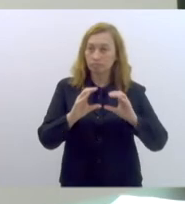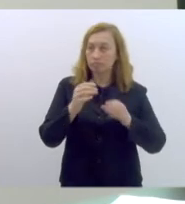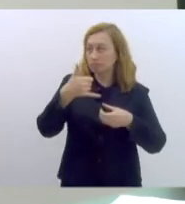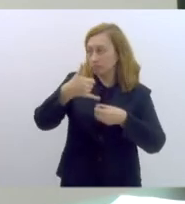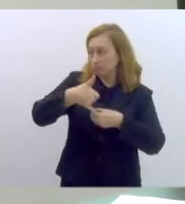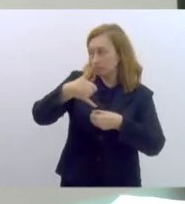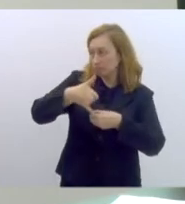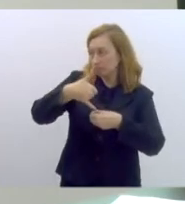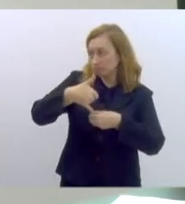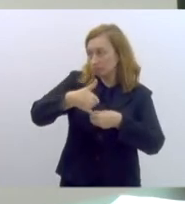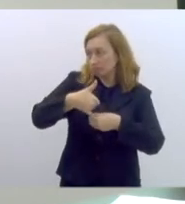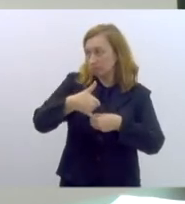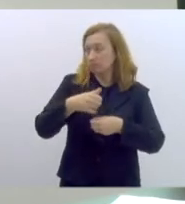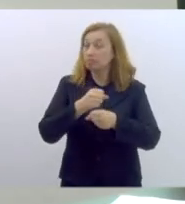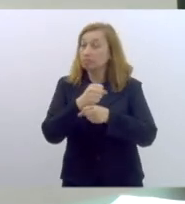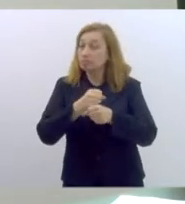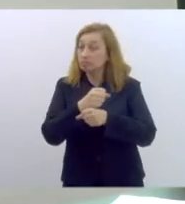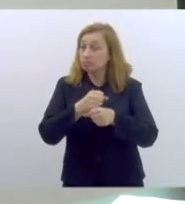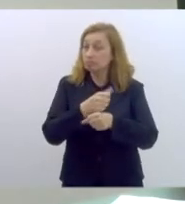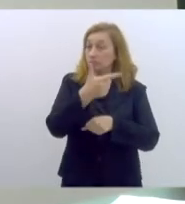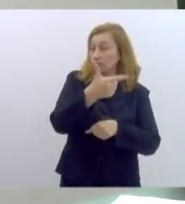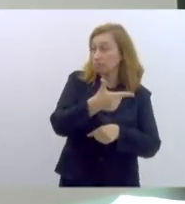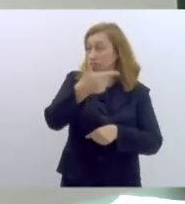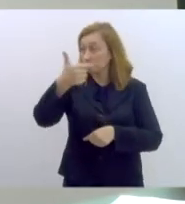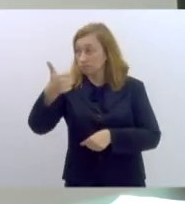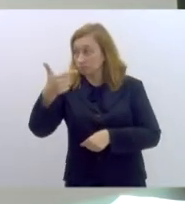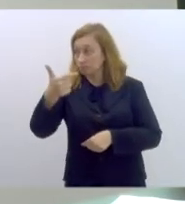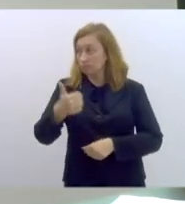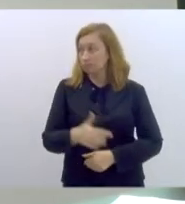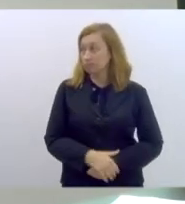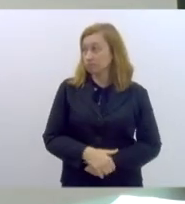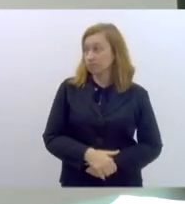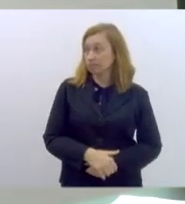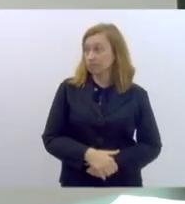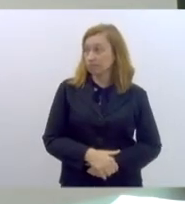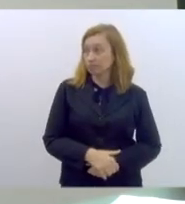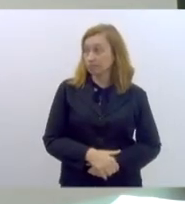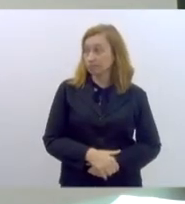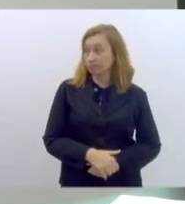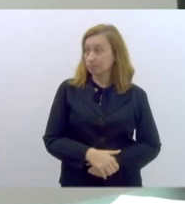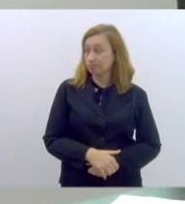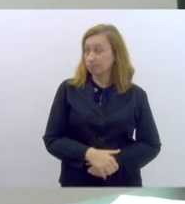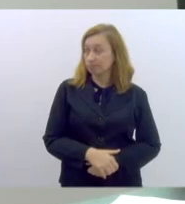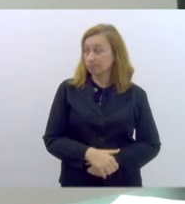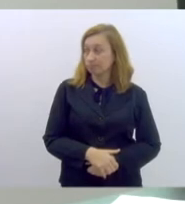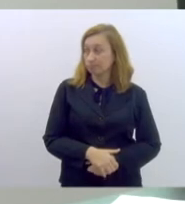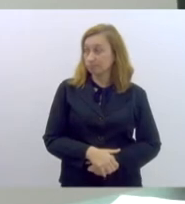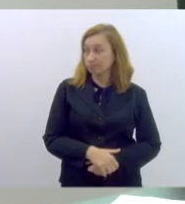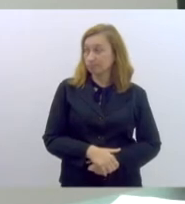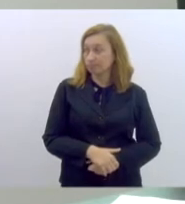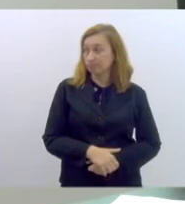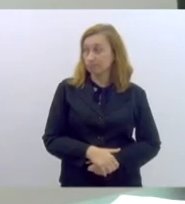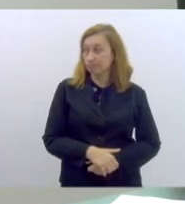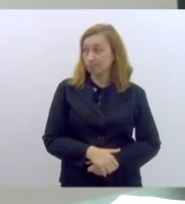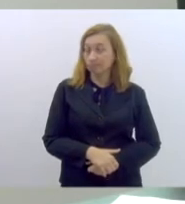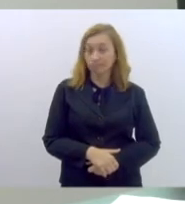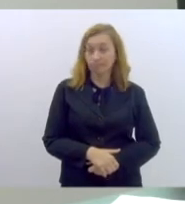combustíveis, no ano de 22, que é um ano quebrado, só tem aí pela